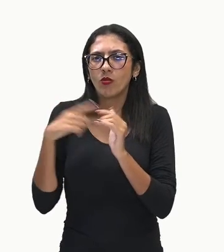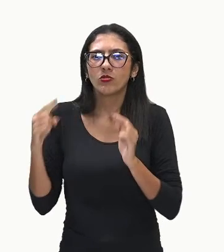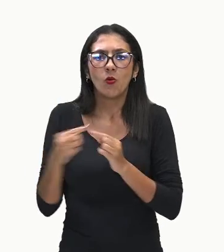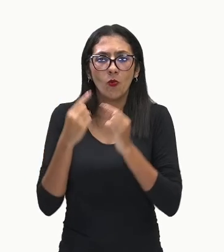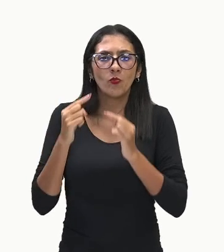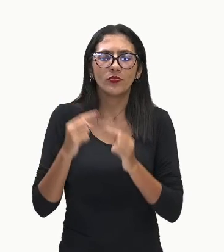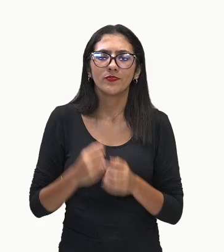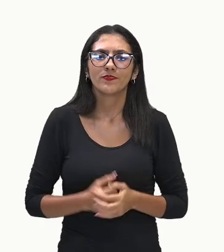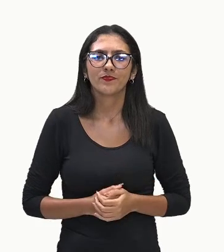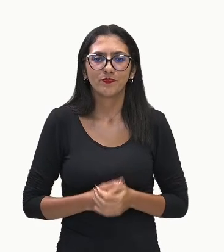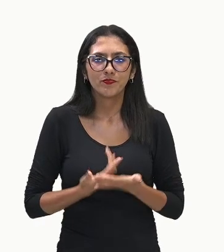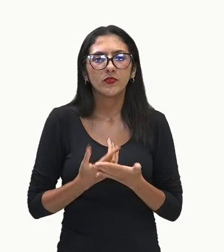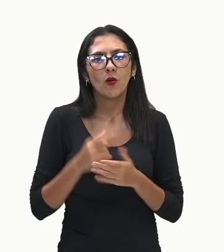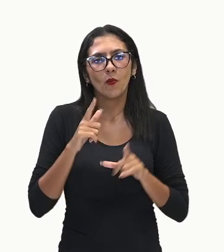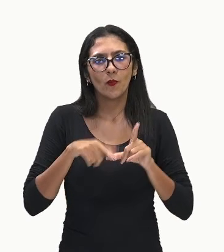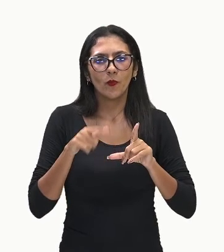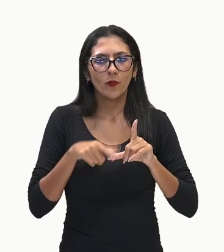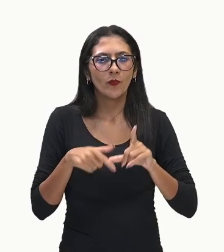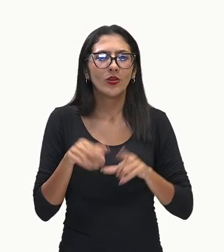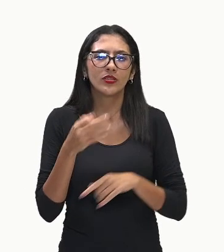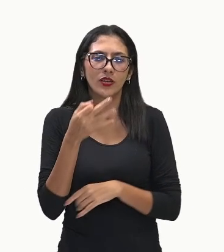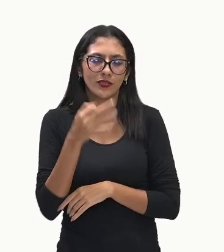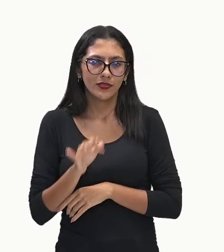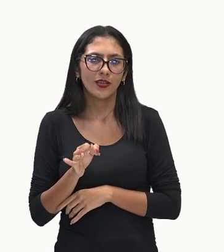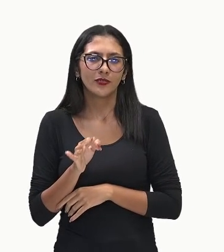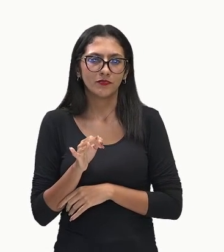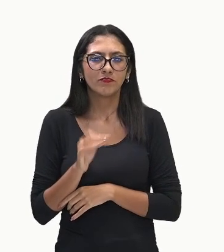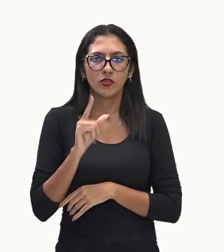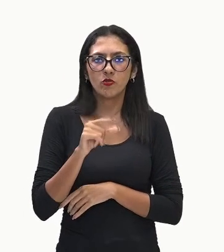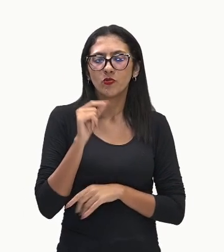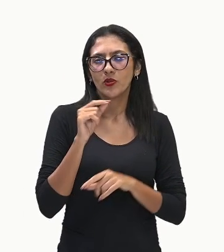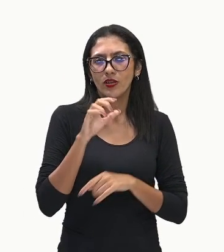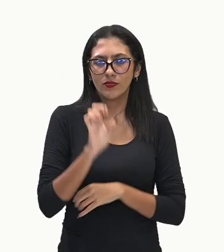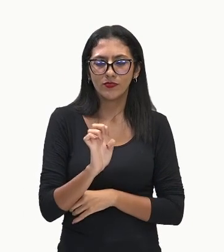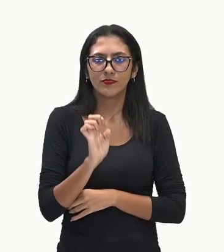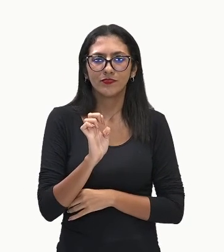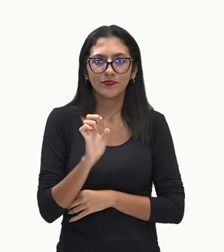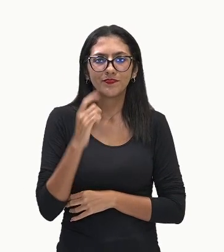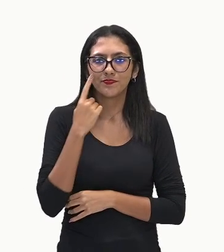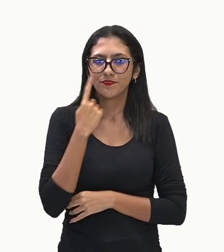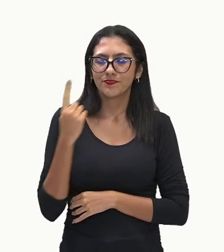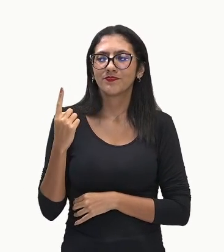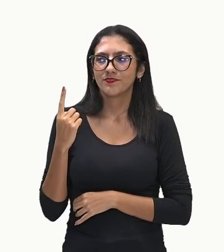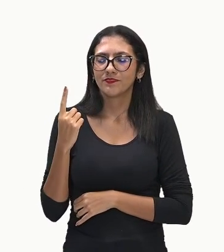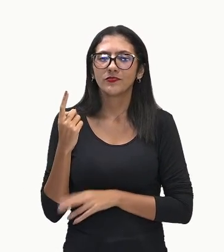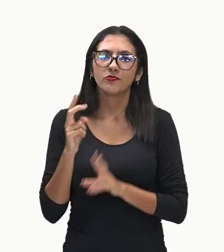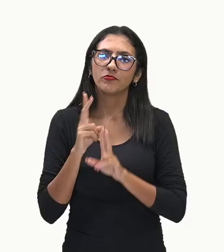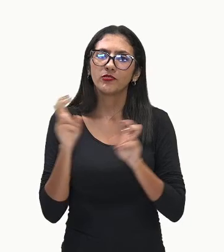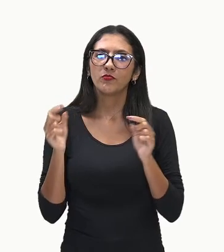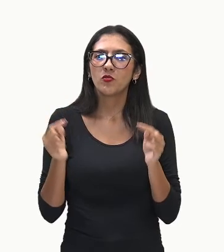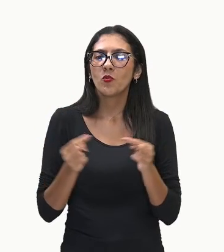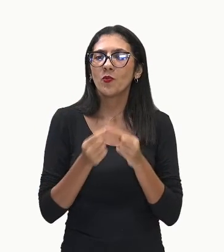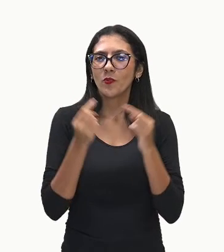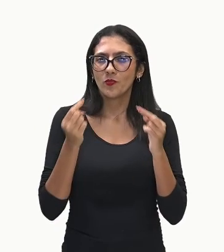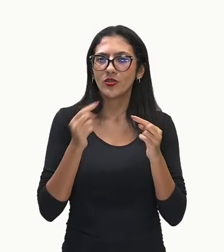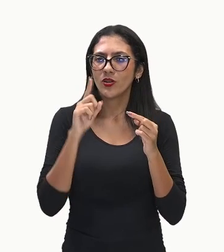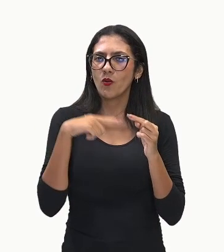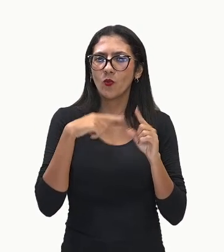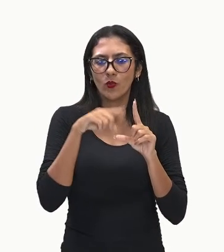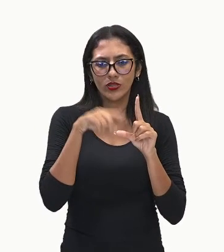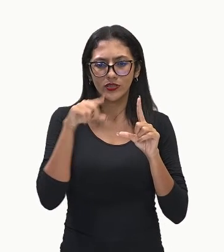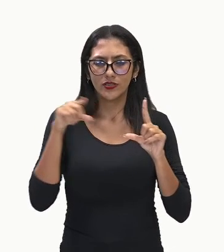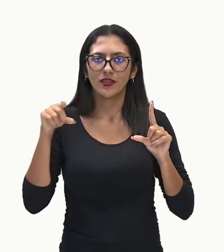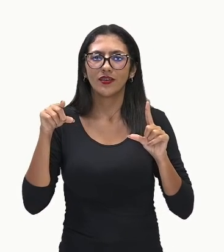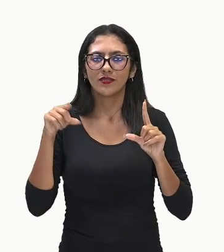a alternativa correta seria a letra E, né? Sabor de mel, a China é o gigante na produção de mel do mundo e o Brasil está